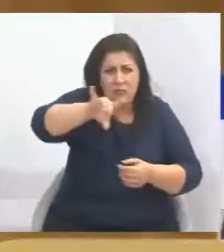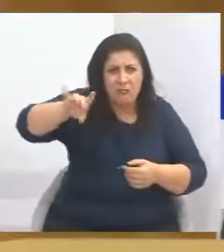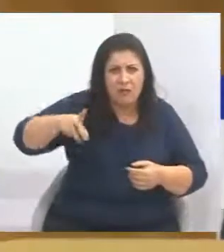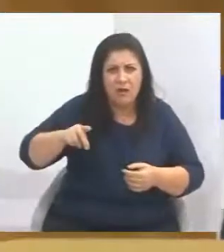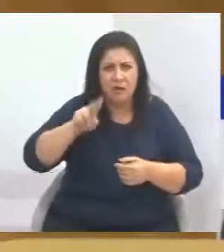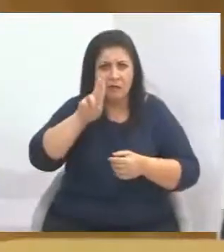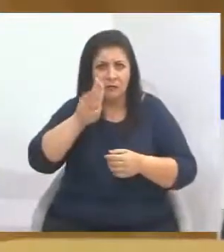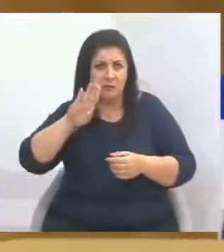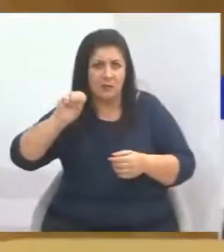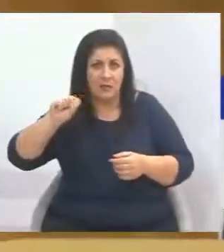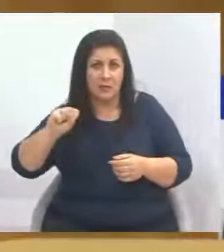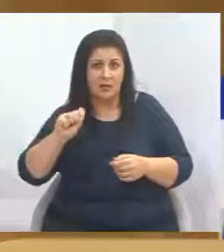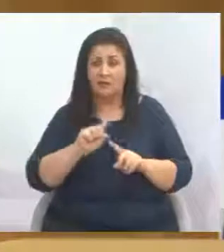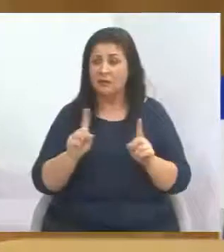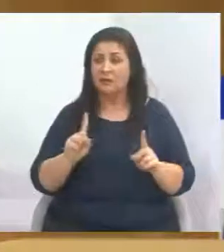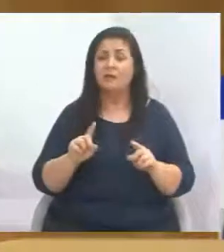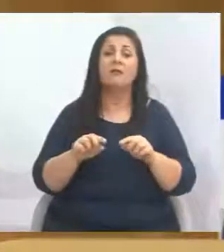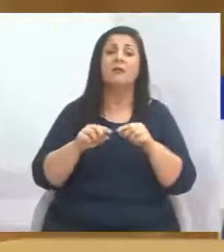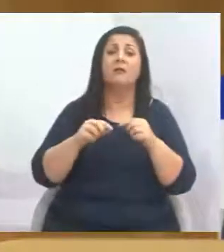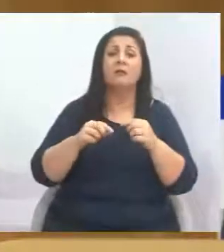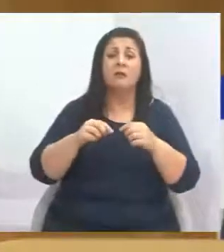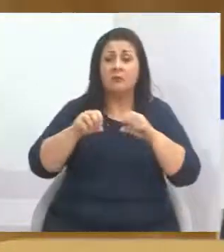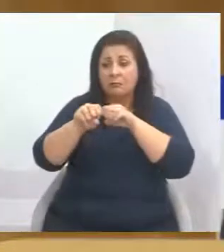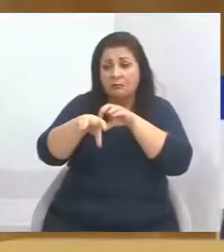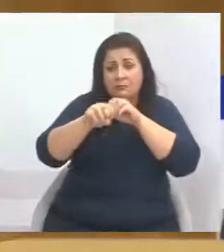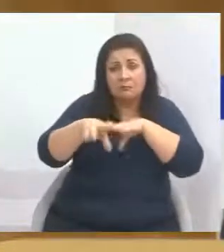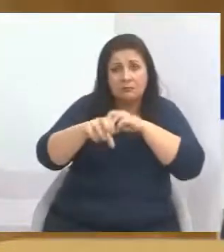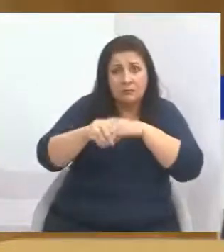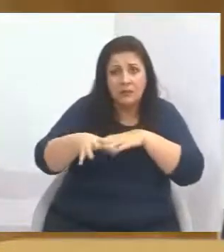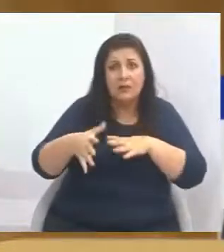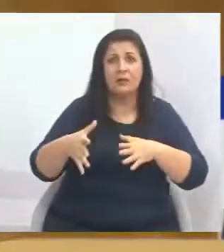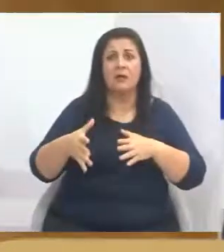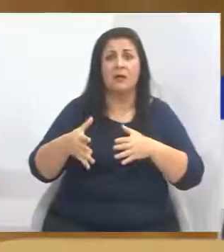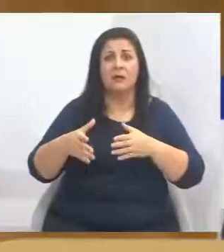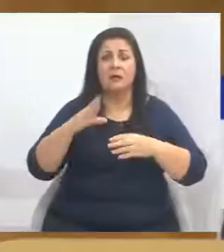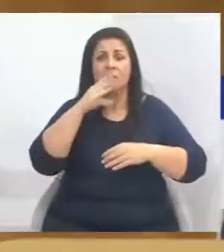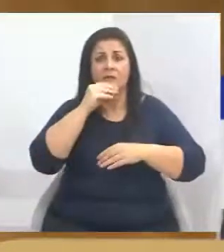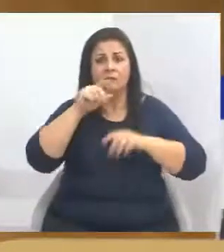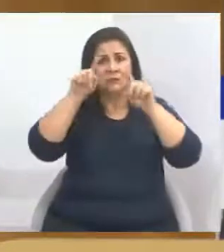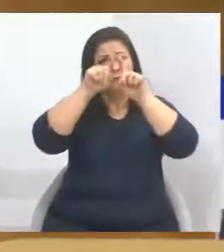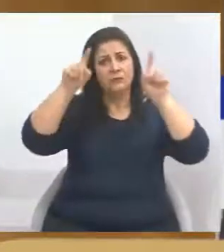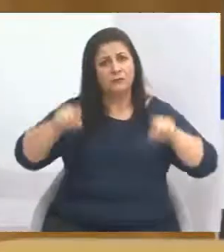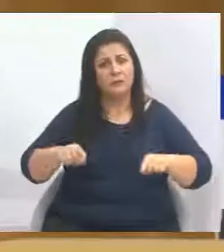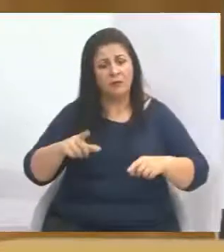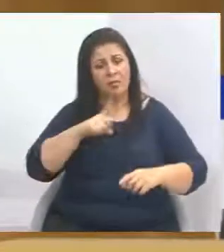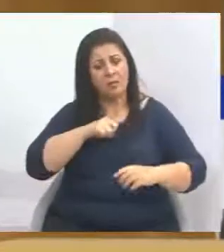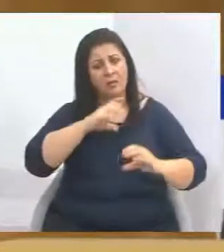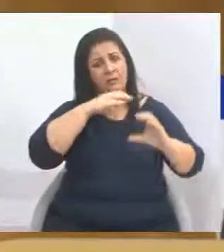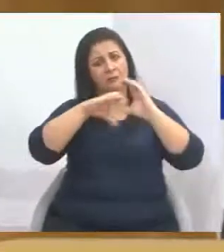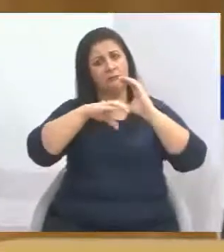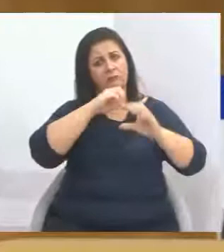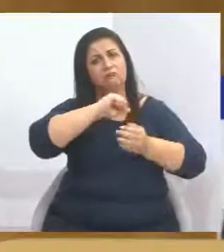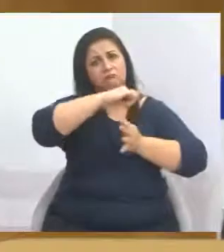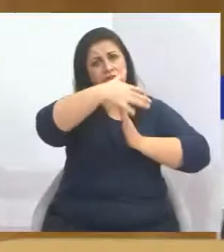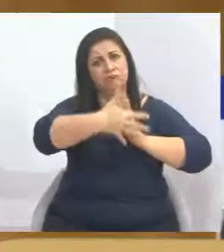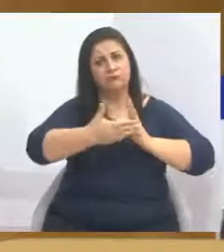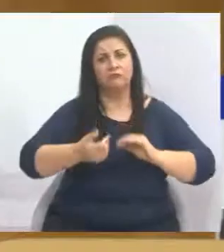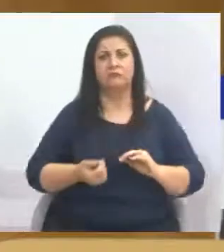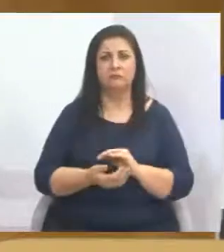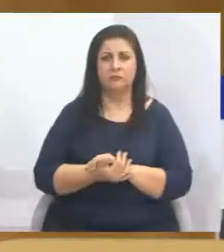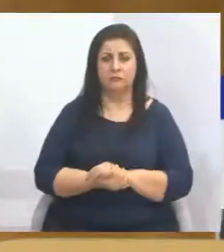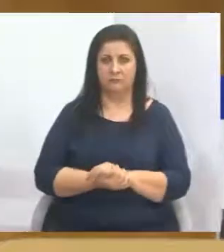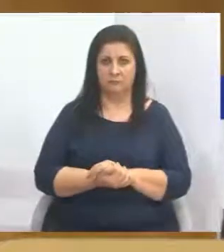cada hospital, mas qualificar os servidores para que possam, então, fazer essa comunicação. Então, eu